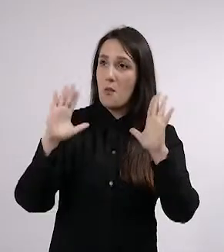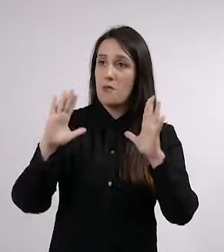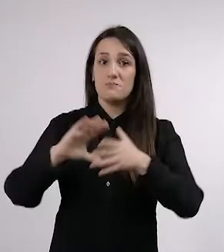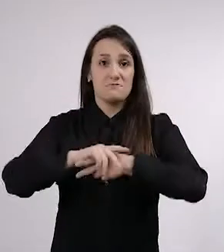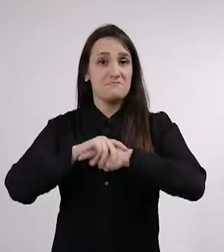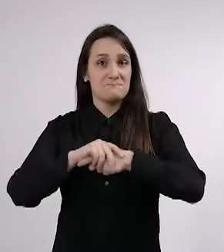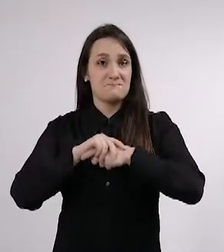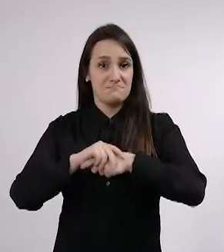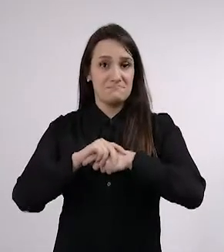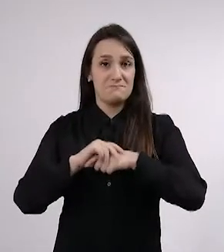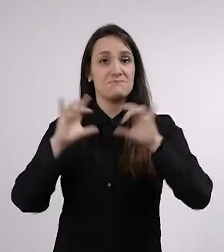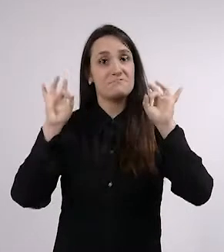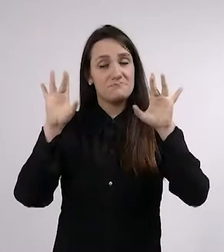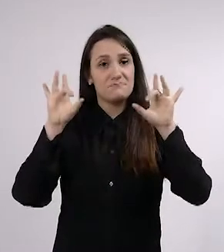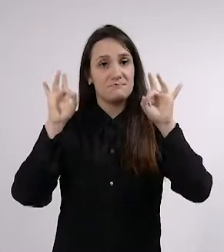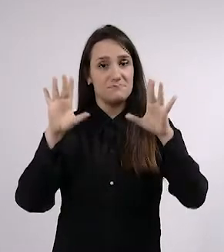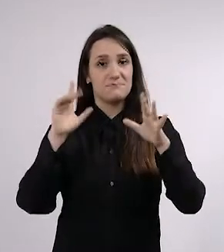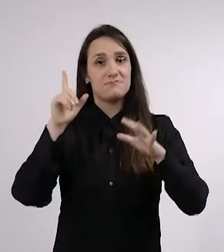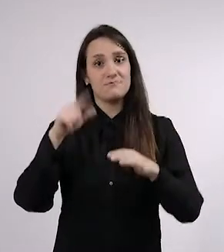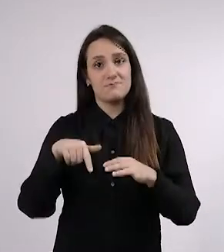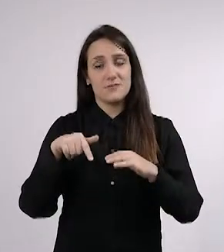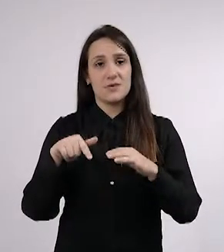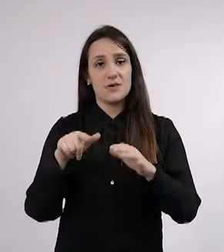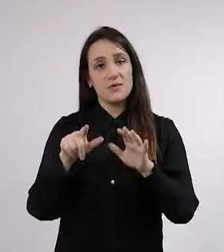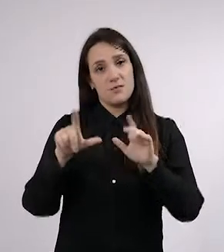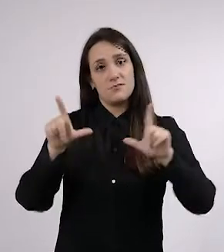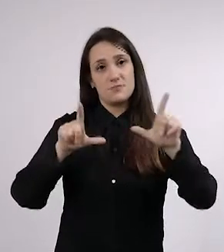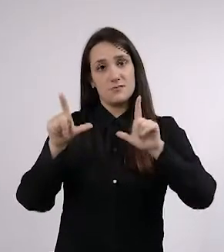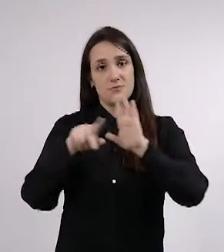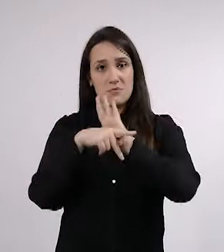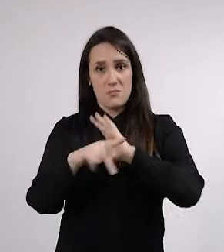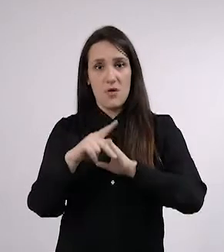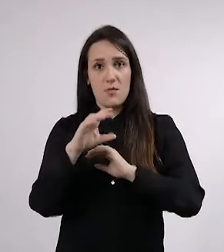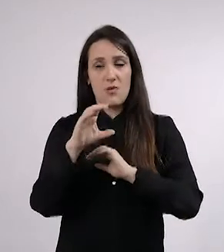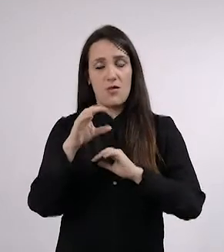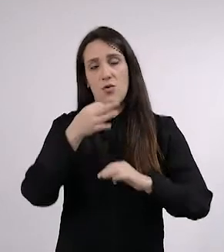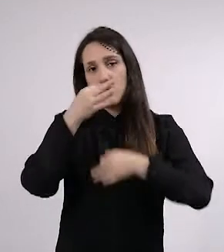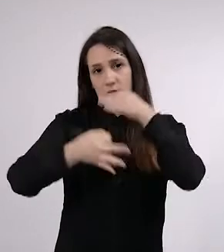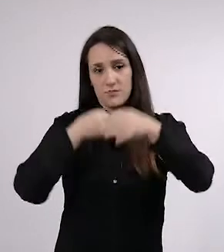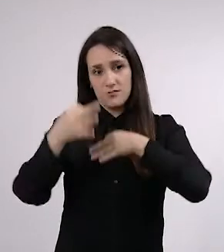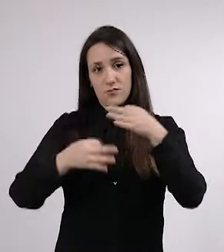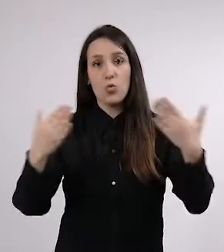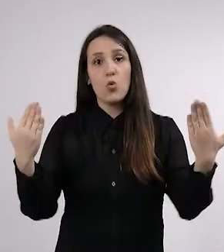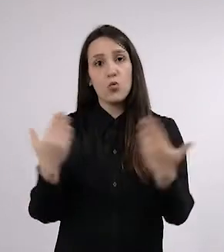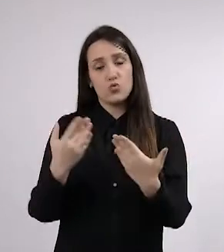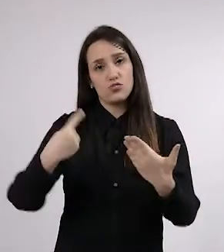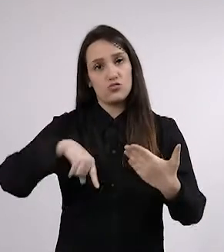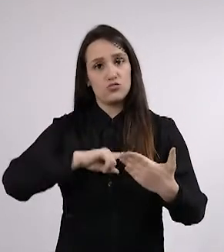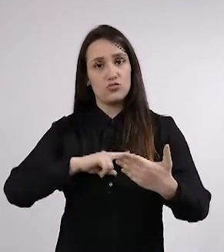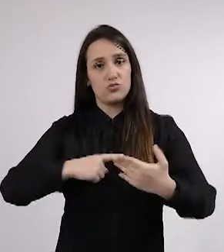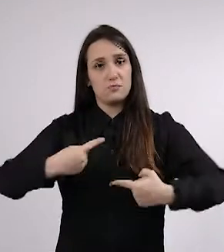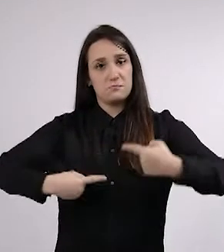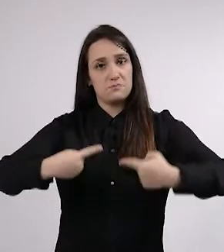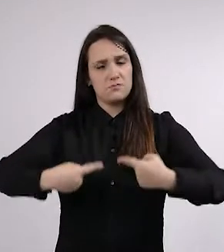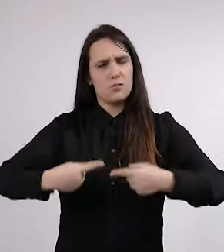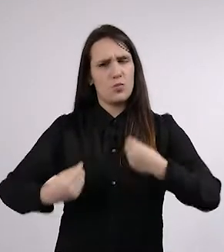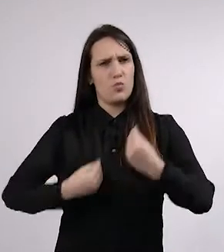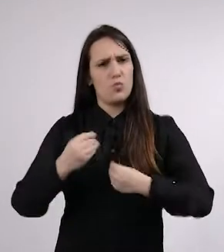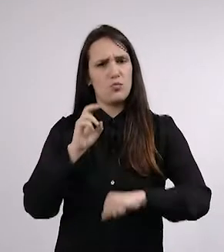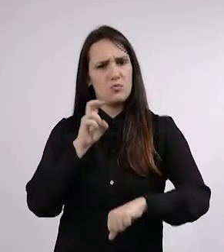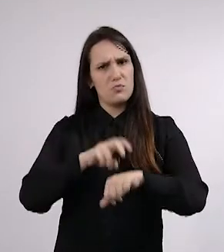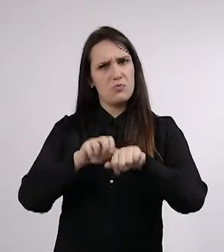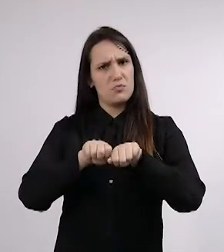Olá, minha saudação amiga carinhosa. O programa Considerações começa agora e o nosso debate de hoje vai ser sobre como